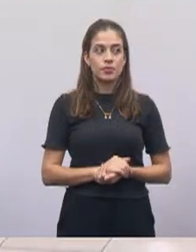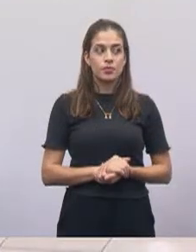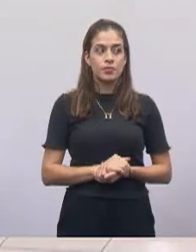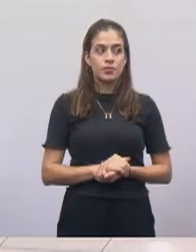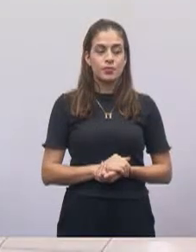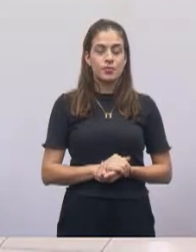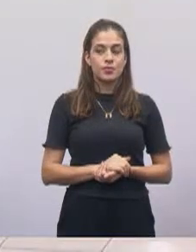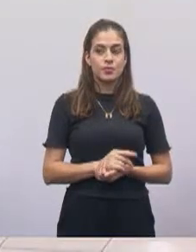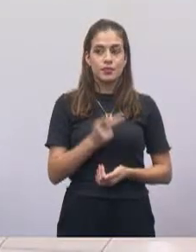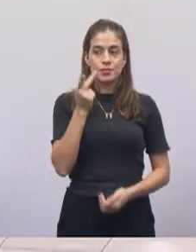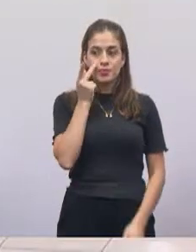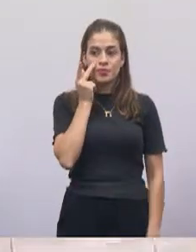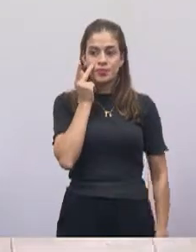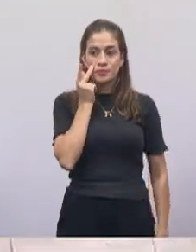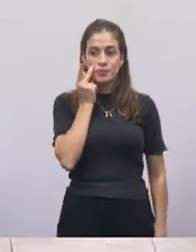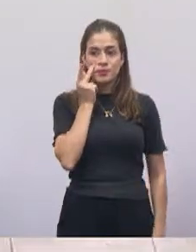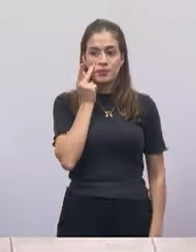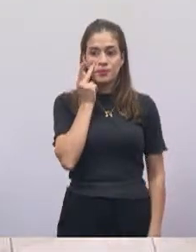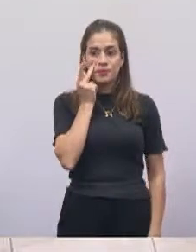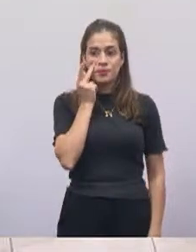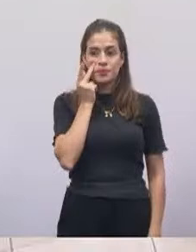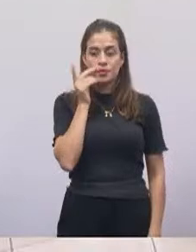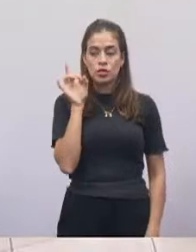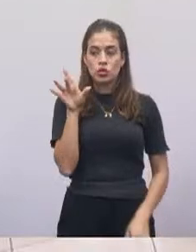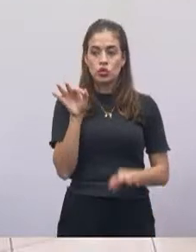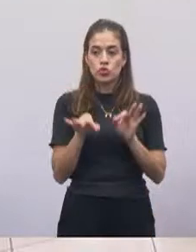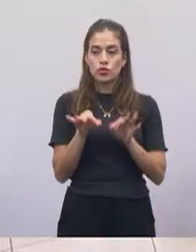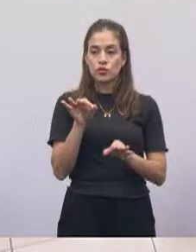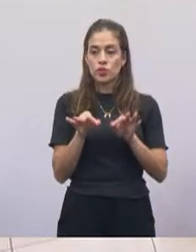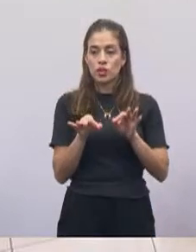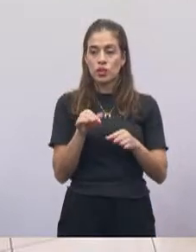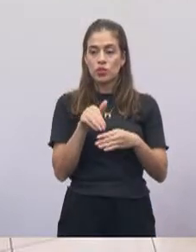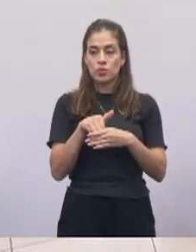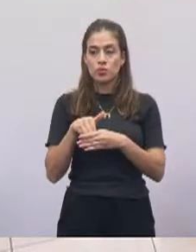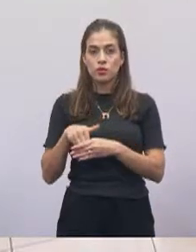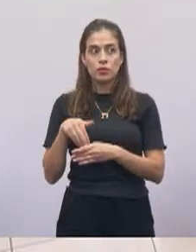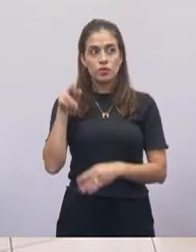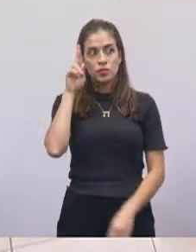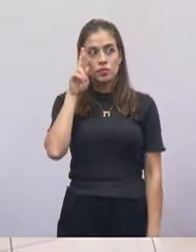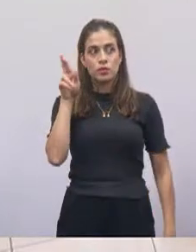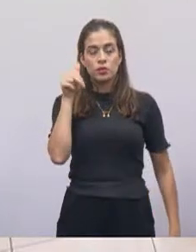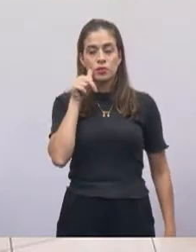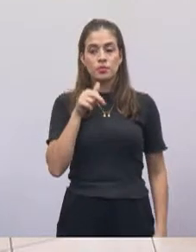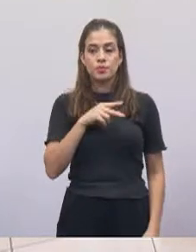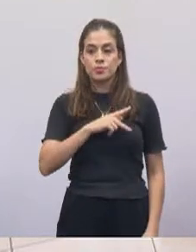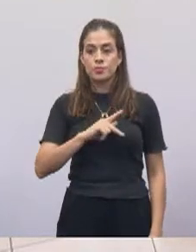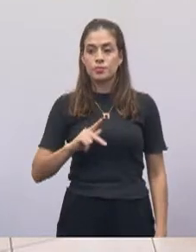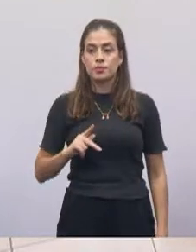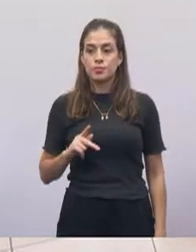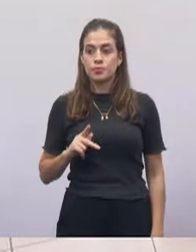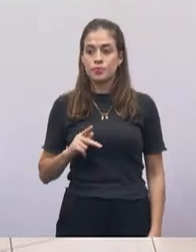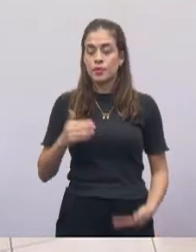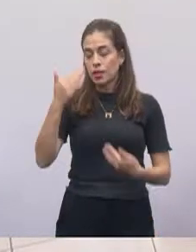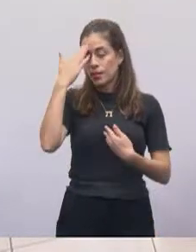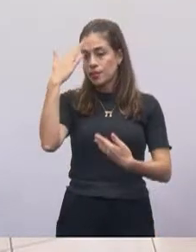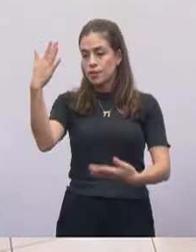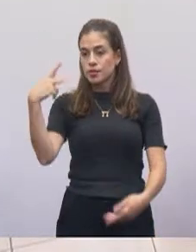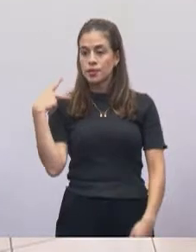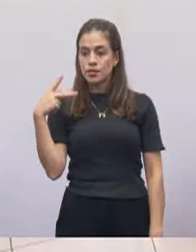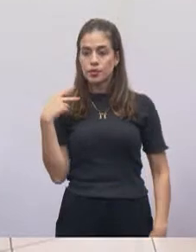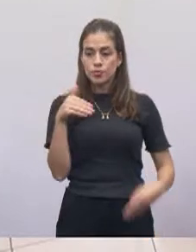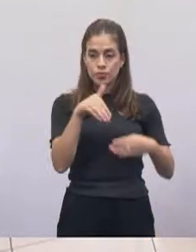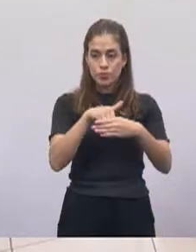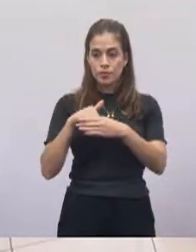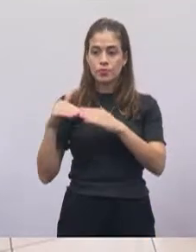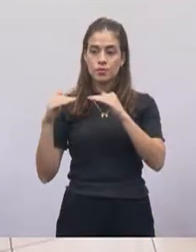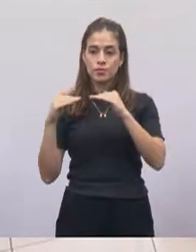Como vota o vereador Paulinho dos Condutores? Só justificando meu voto, senhora presidente. Agradecer os nobres pares que estão votando favorável e